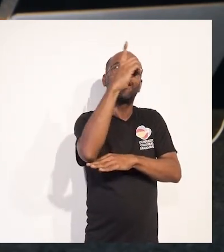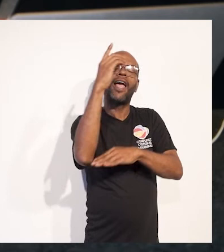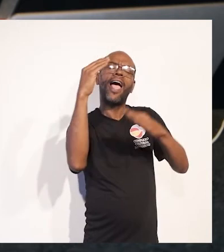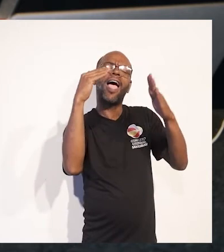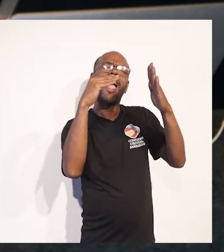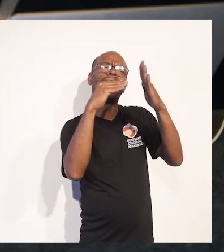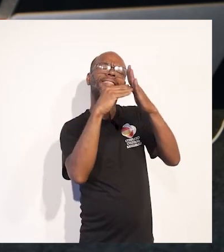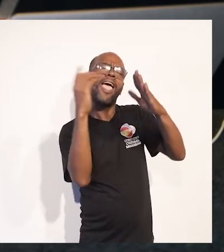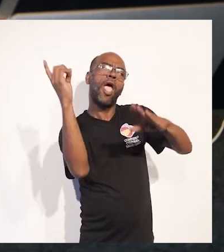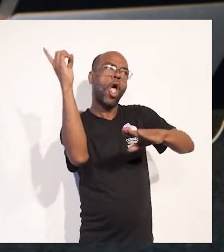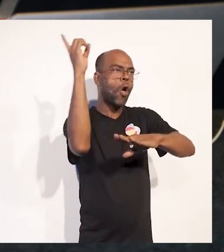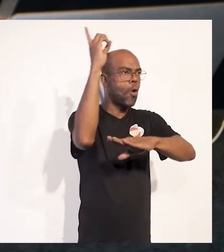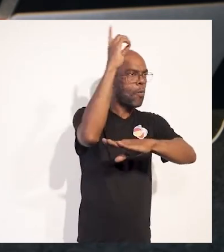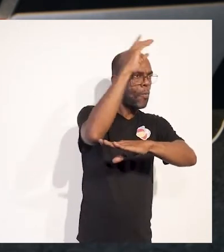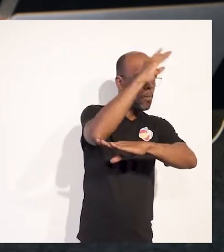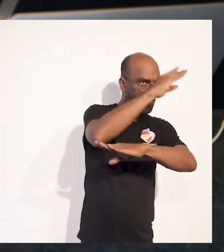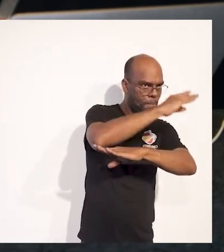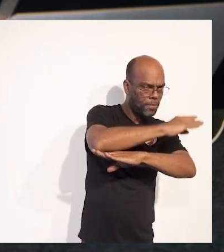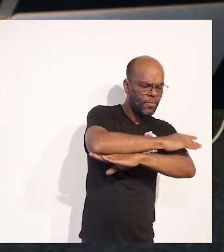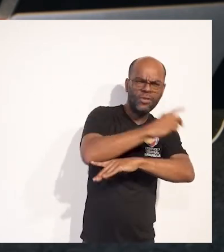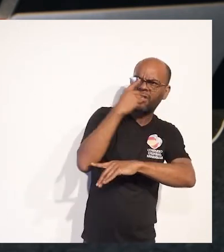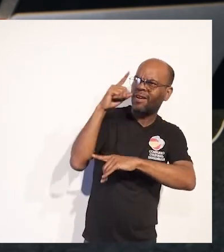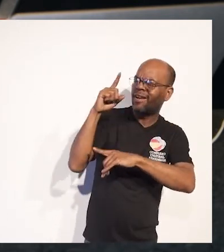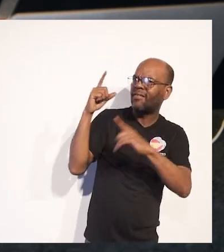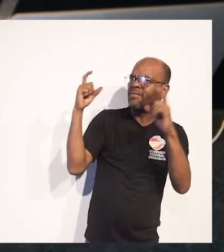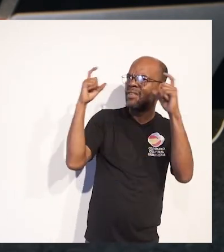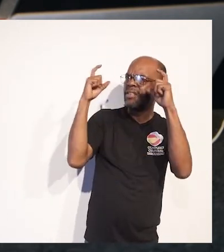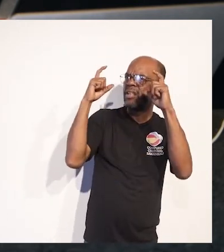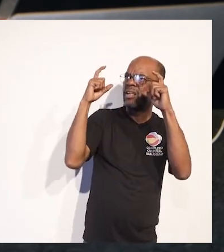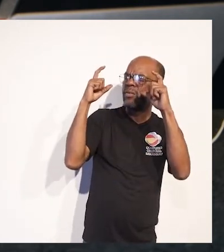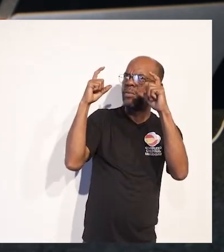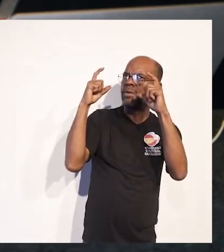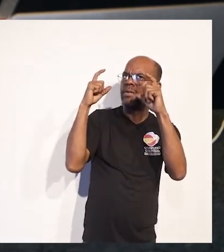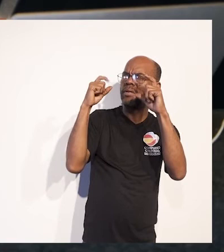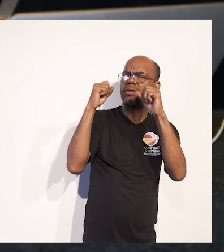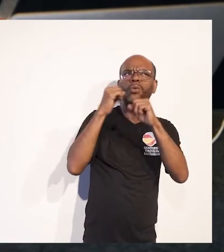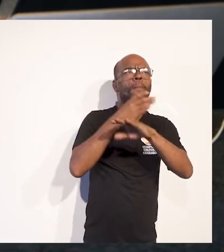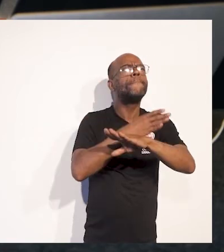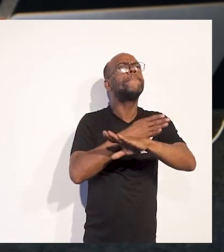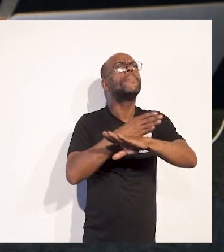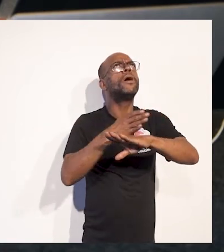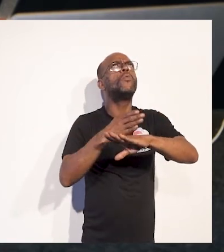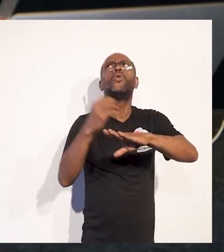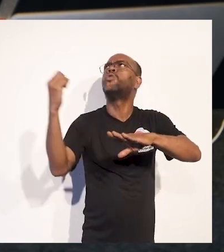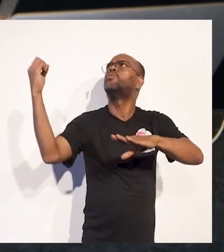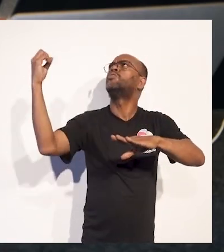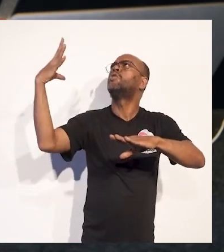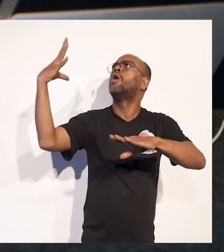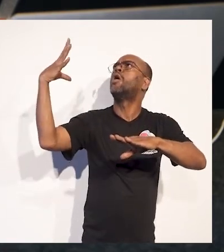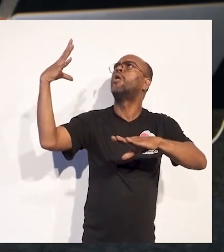ao poente. Já repararam que esse branco que o sol